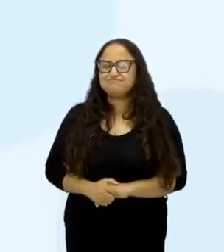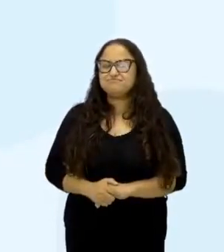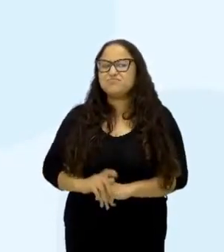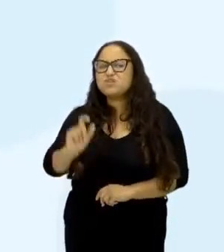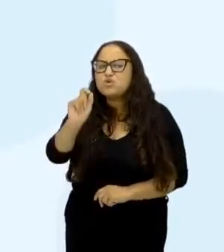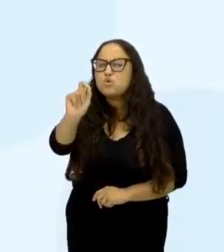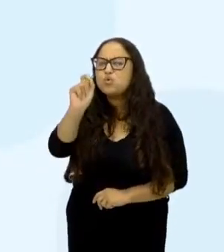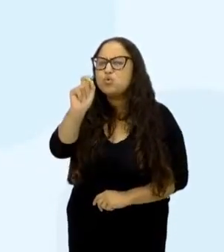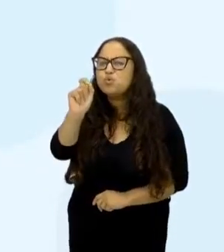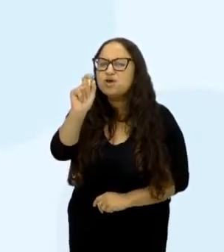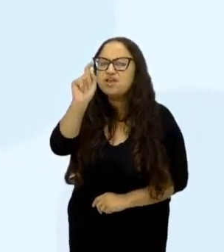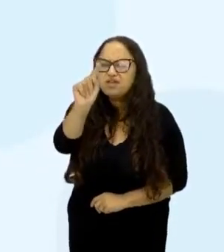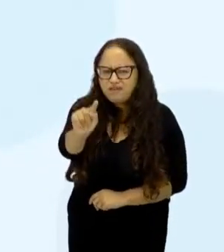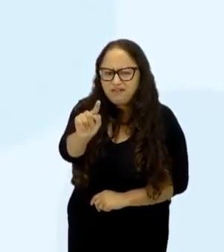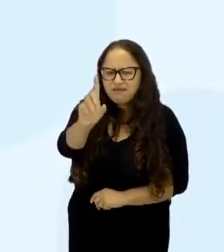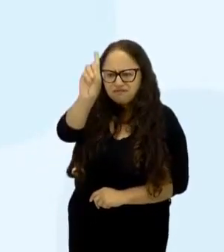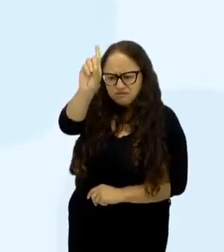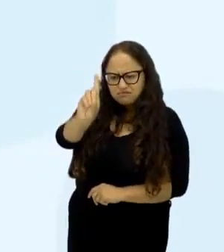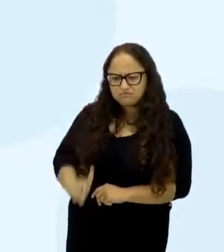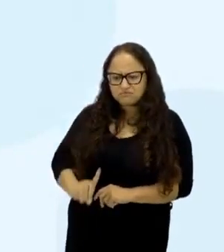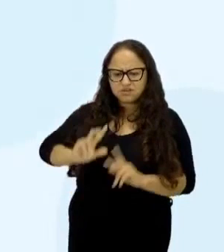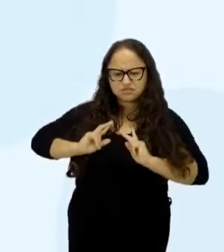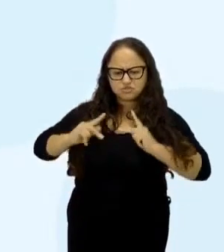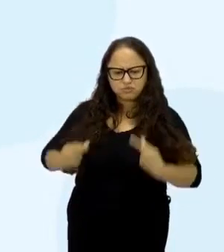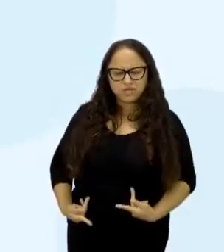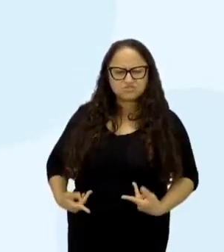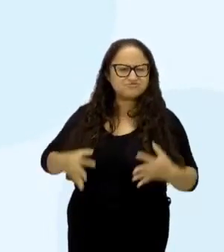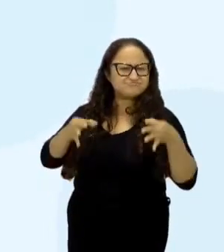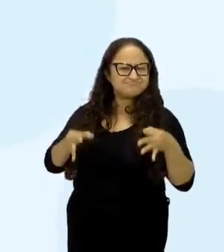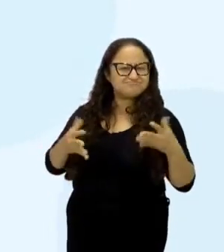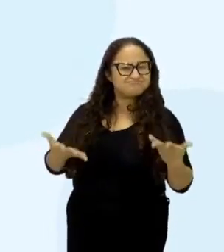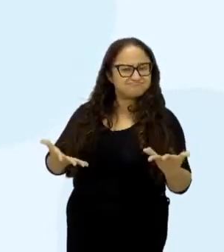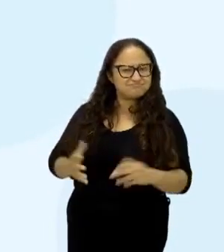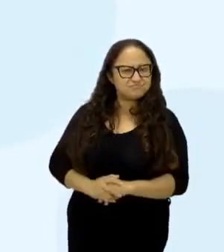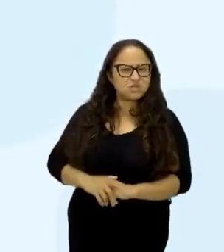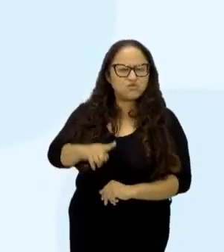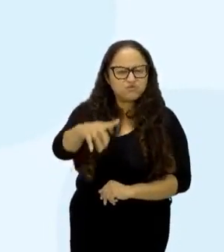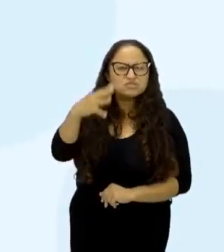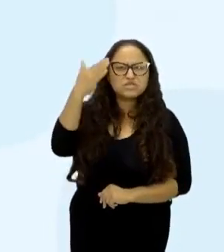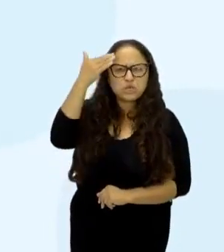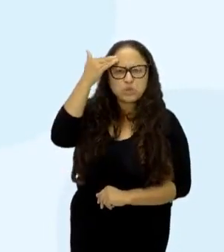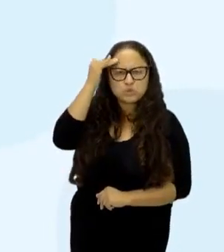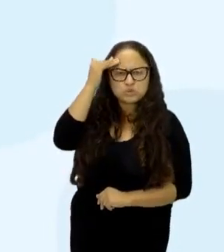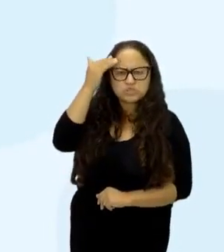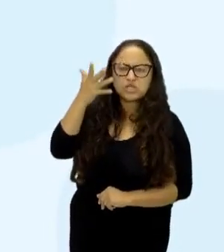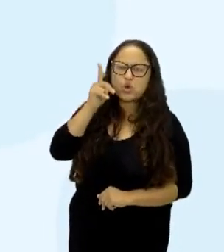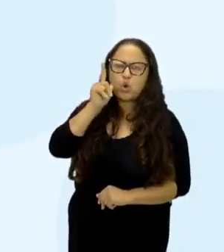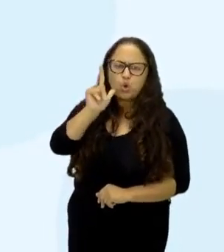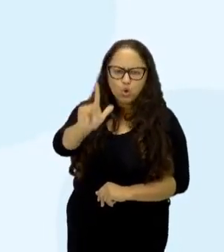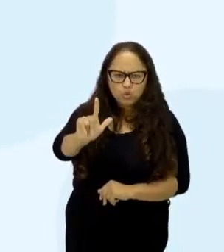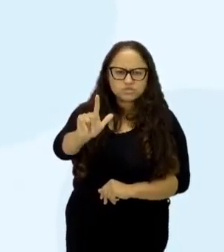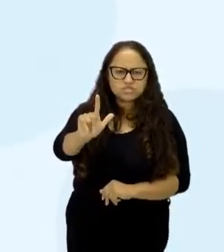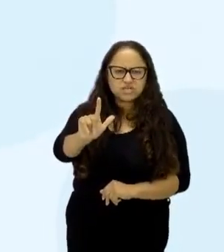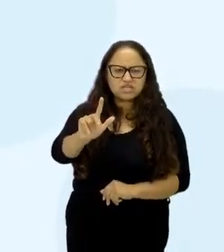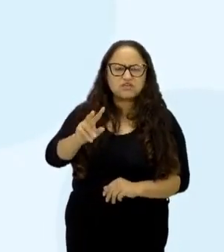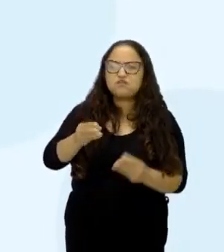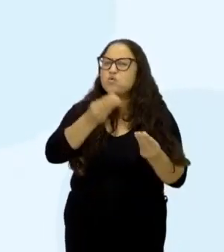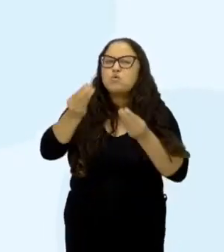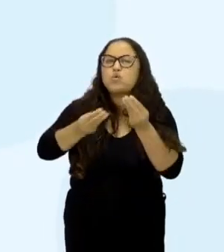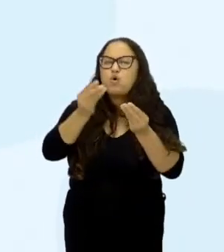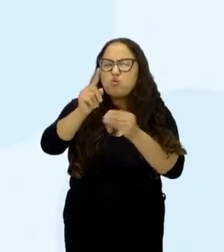What are the human rights exactly? Você consegue mencionar quais são aí os direitos